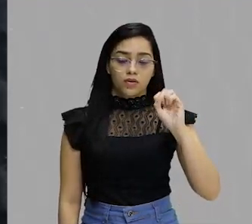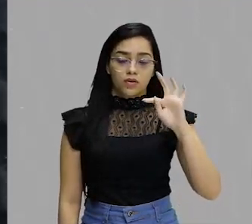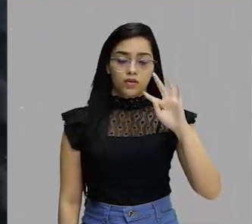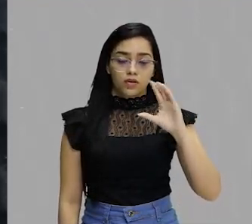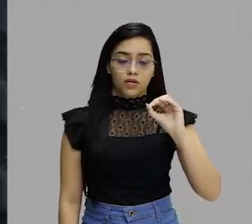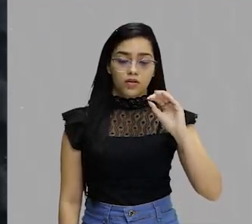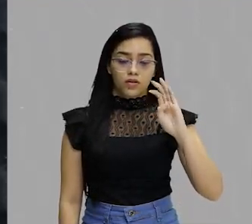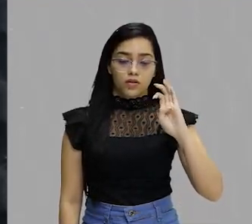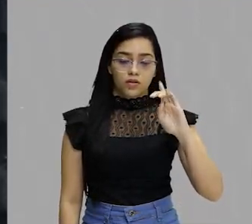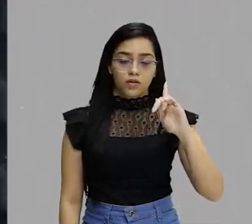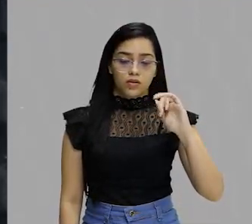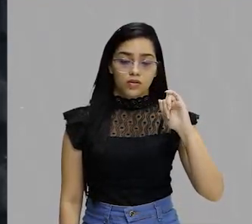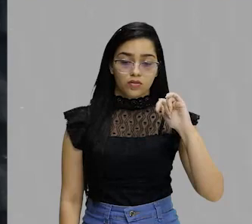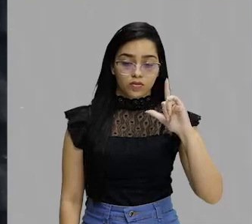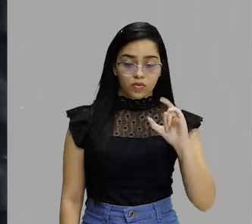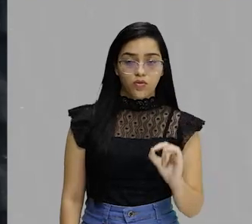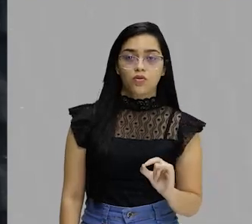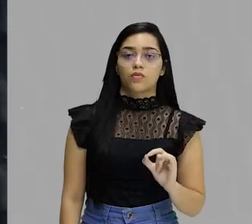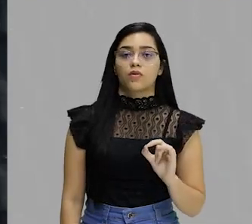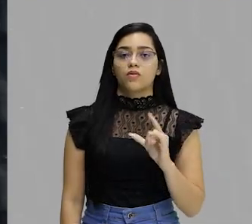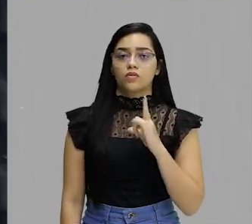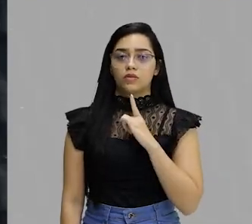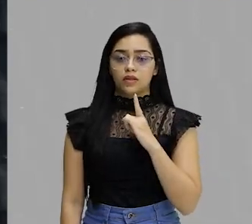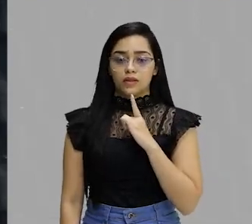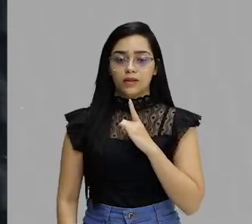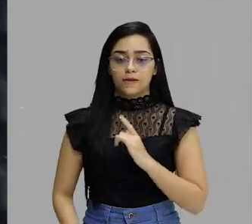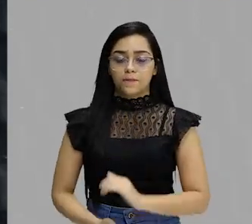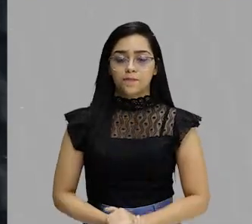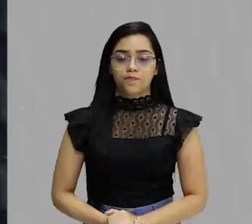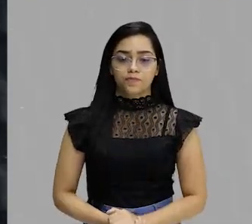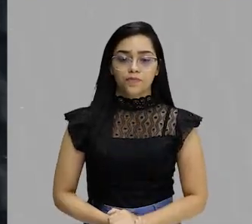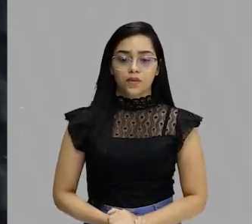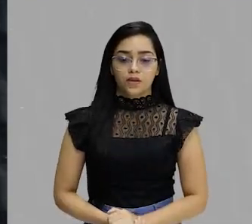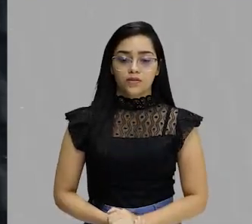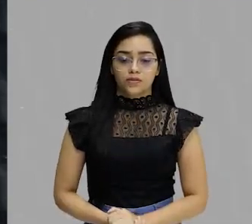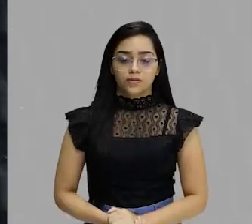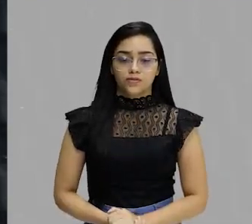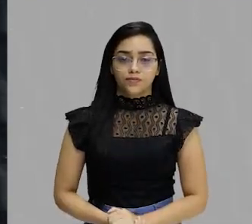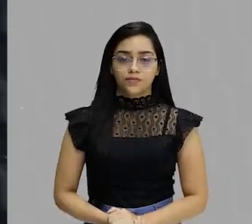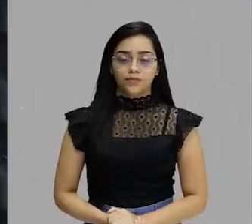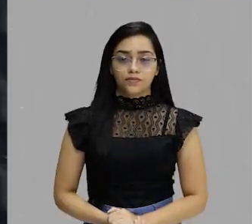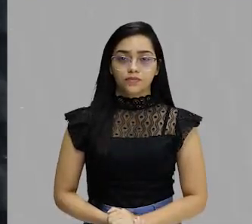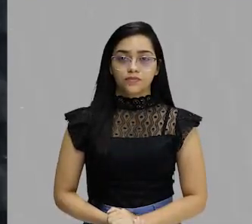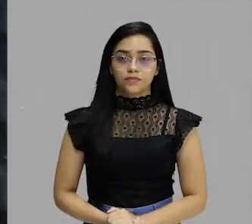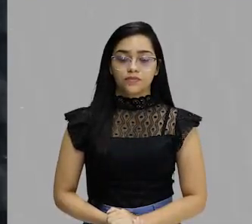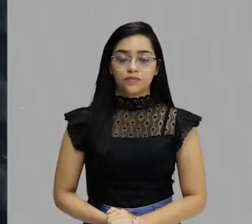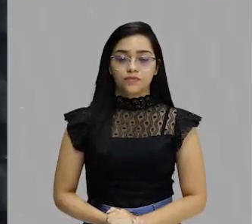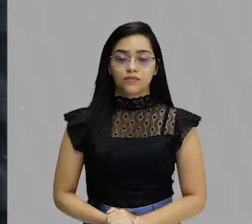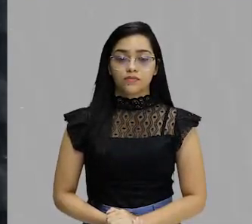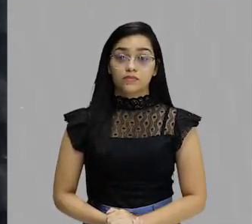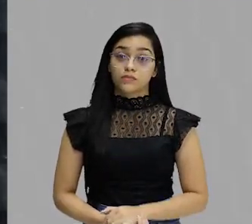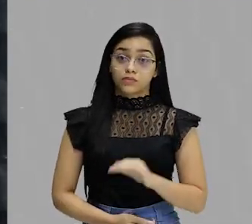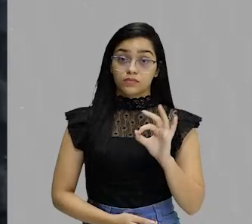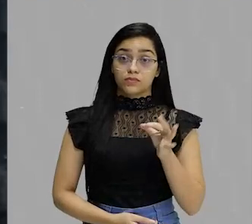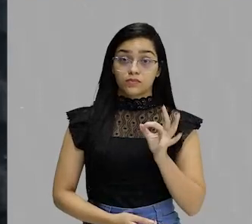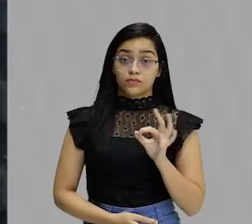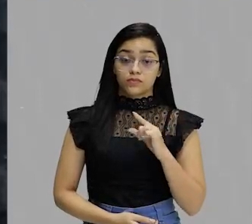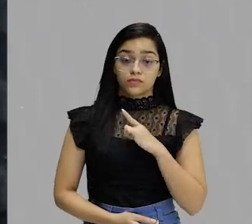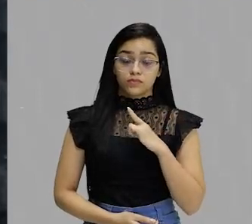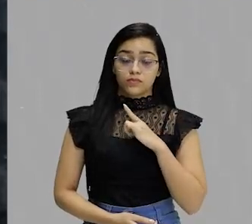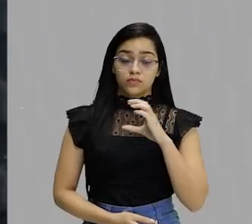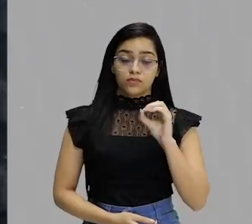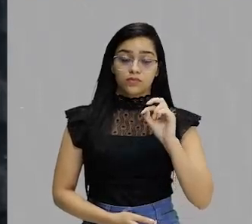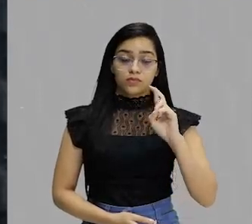estróbilo menor. Então, o estróbilo microestróbilo é o estróbilo masculino, certo? É o